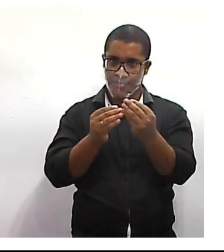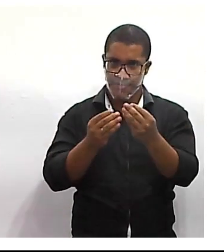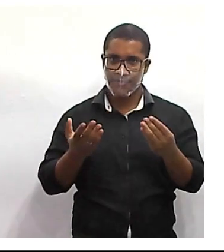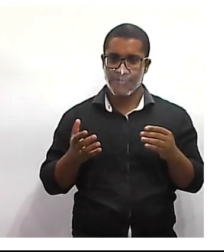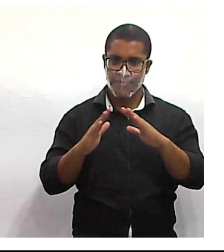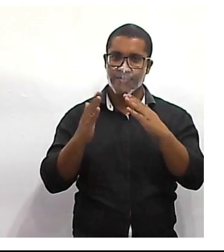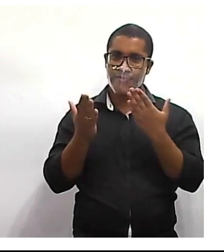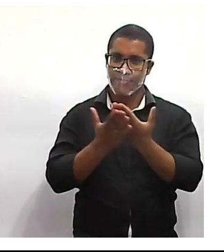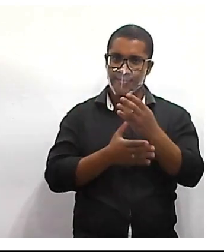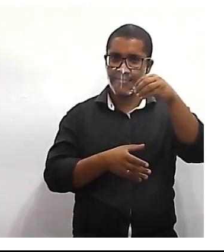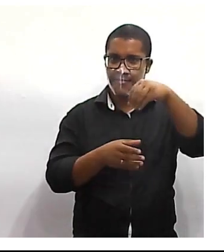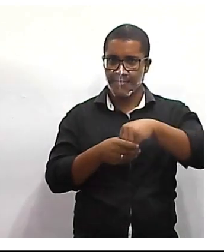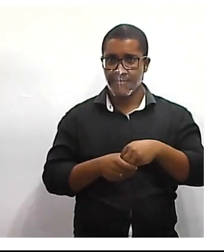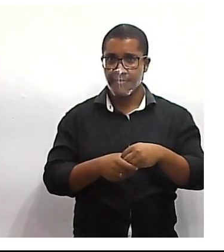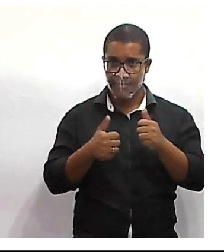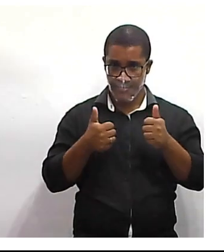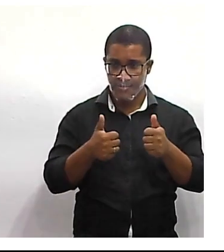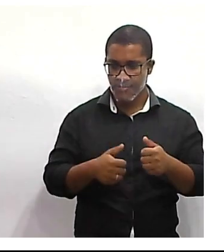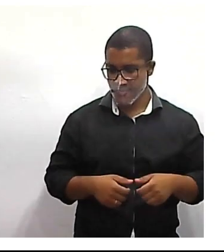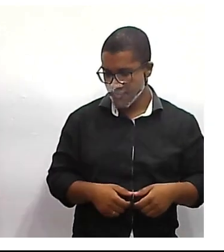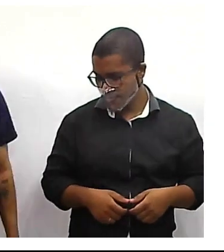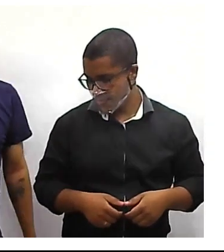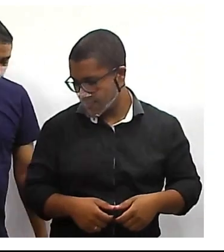segmentos da escola, né, Renata? Isso.